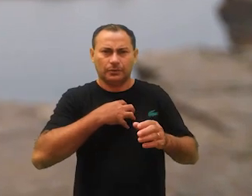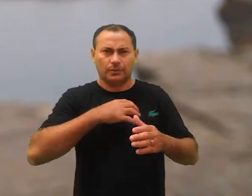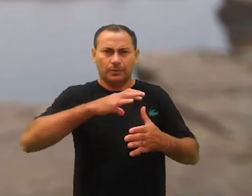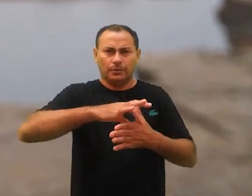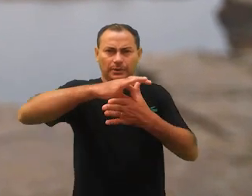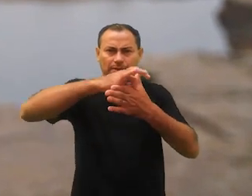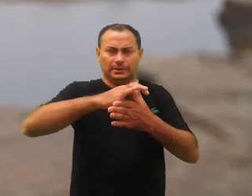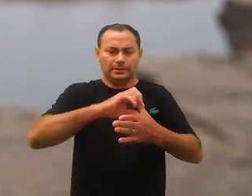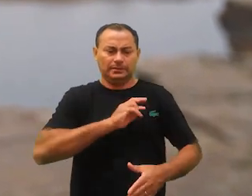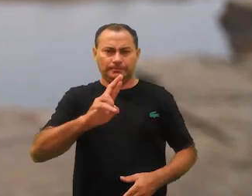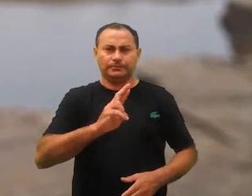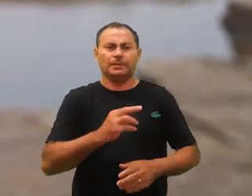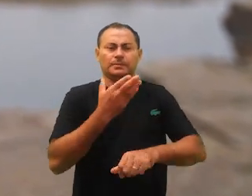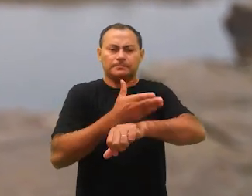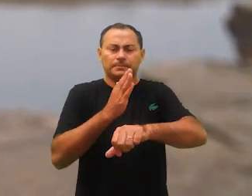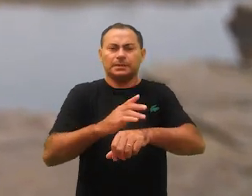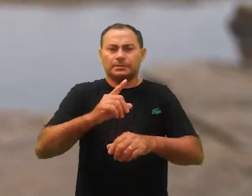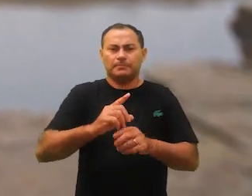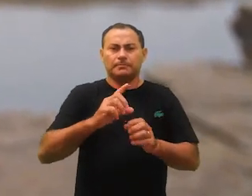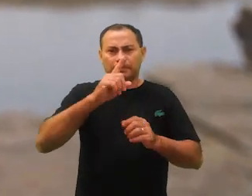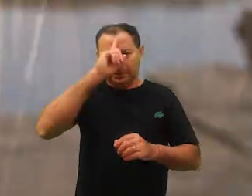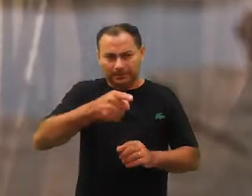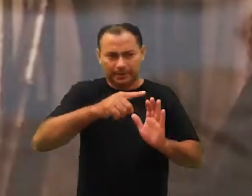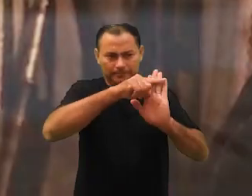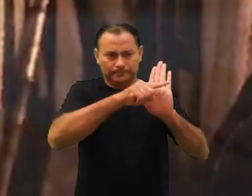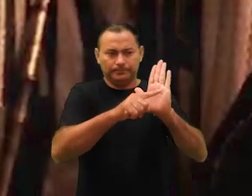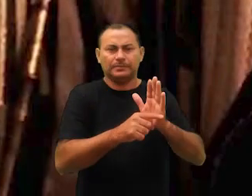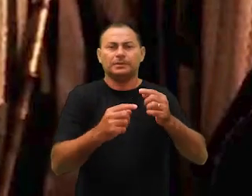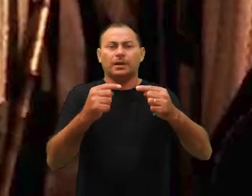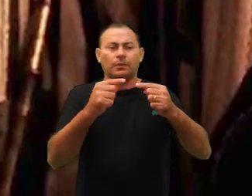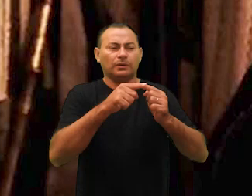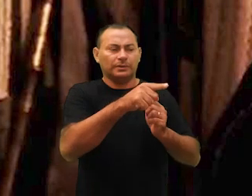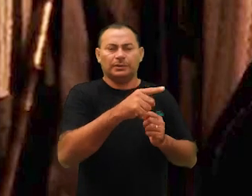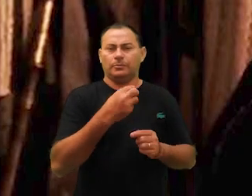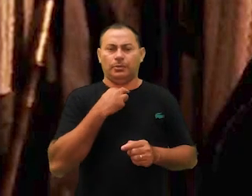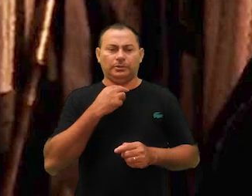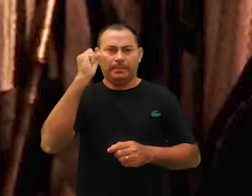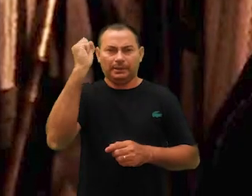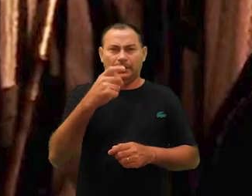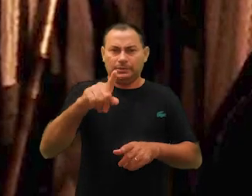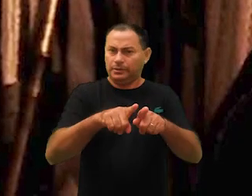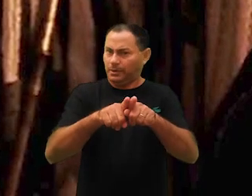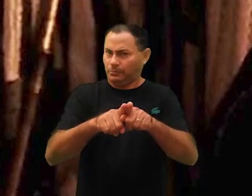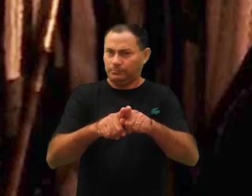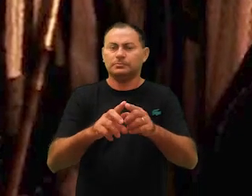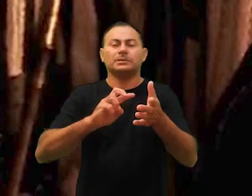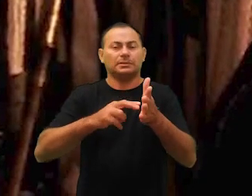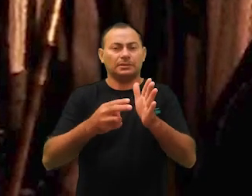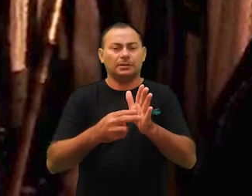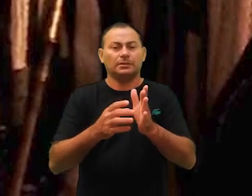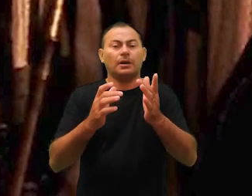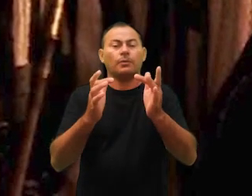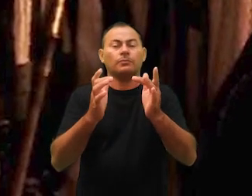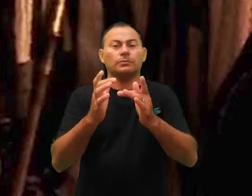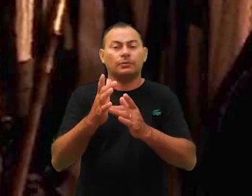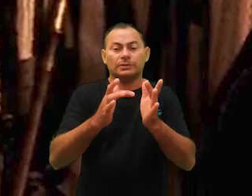líderes religiosos interpretavam e aplicavam este mandamento. De acordo com eles, você não podia matar seu irmão. Quer